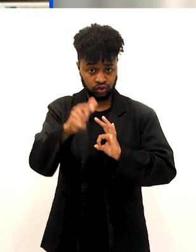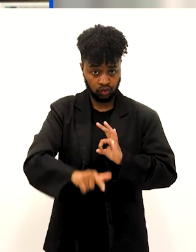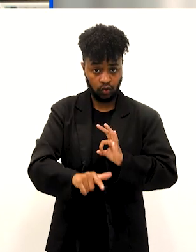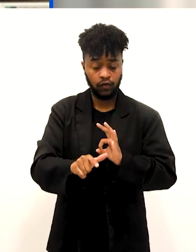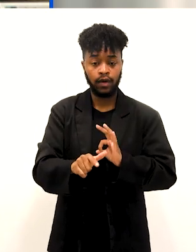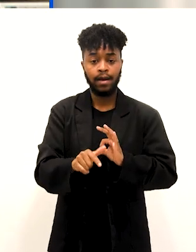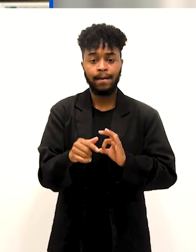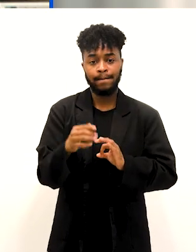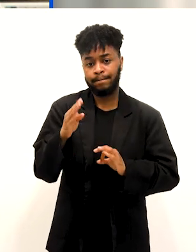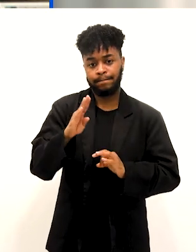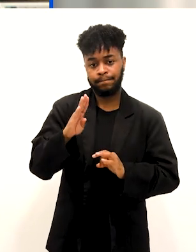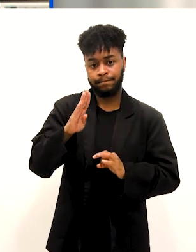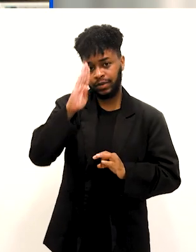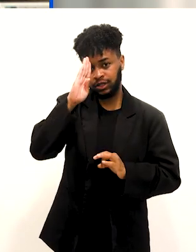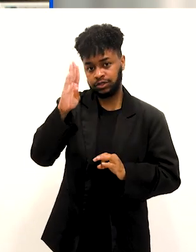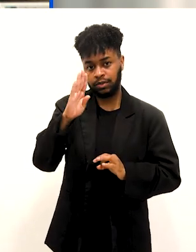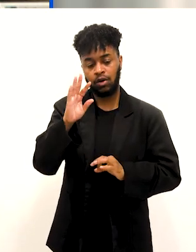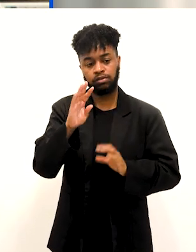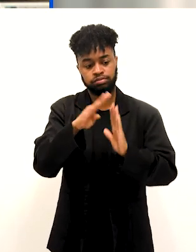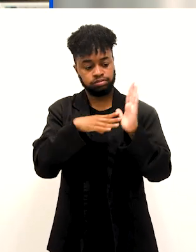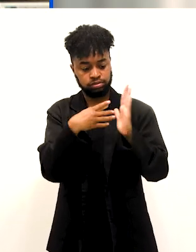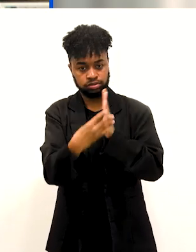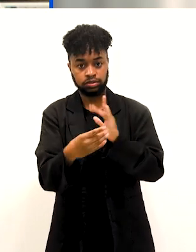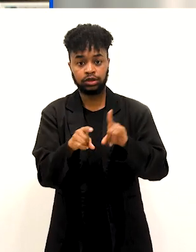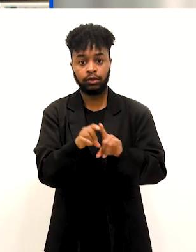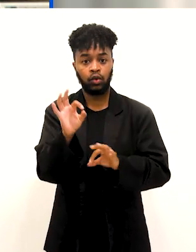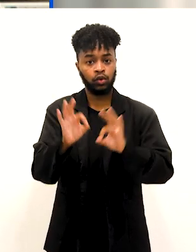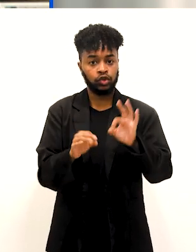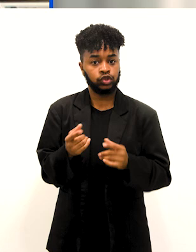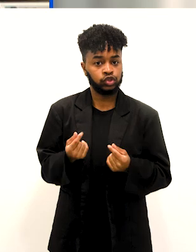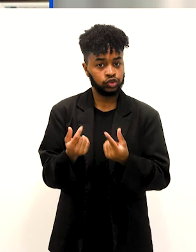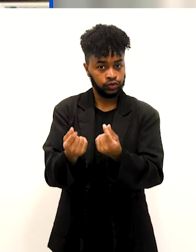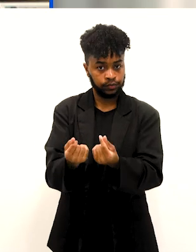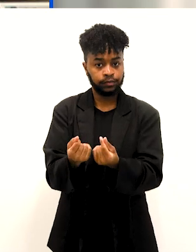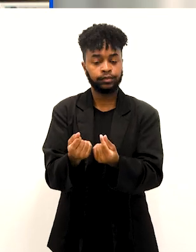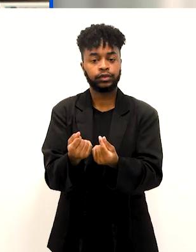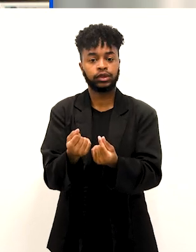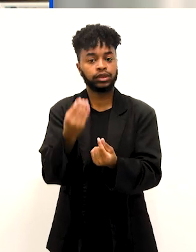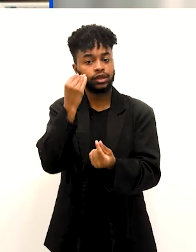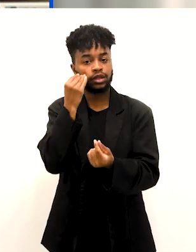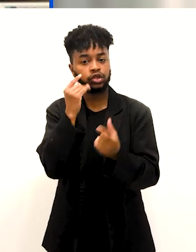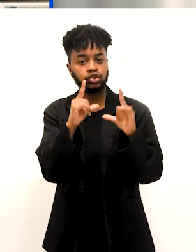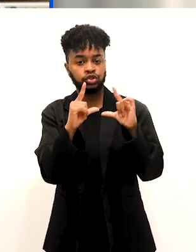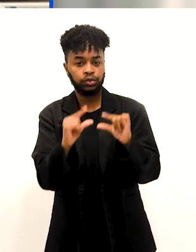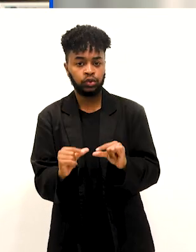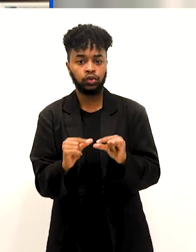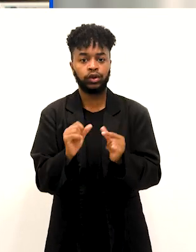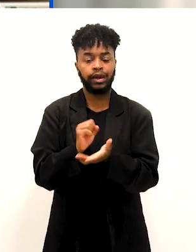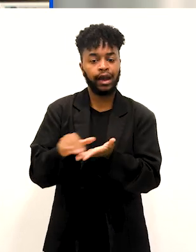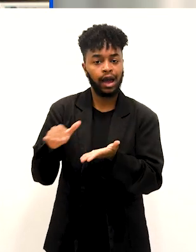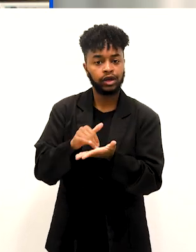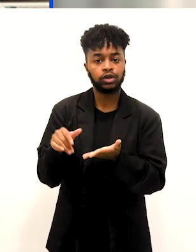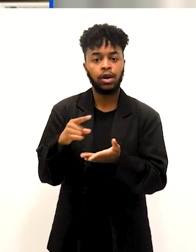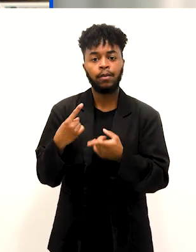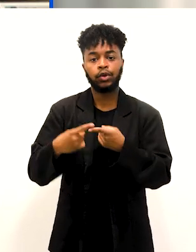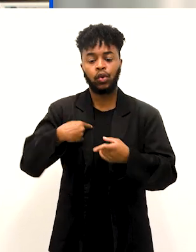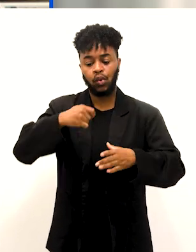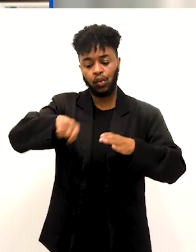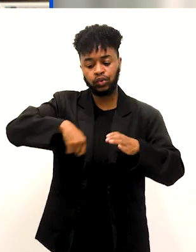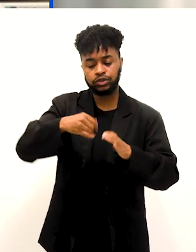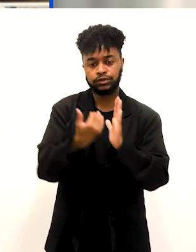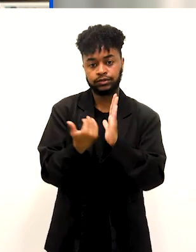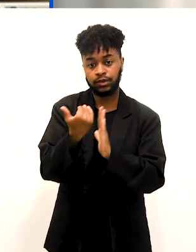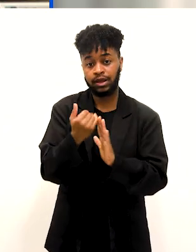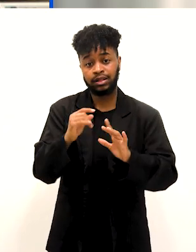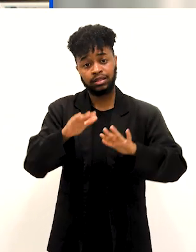em primeiro lugar, segundo lugar, uma reorganização das finanças, das contas, para um enxugamento financeiro em que eu passo a cozinhar mais,